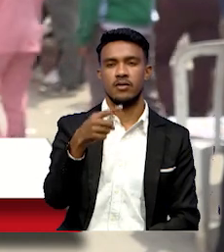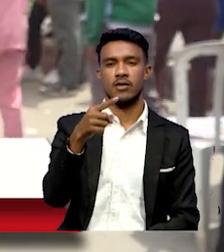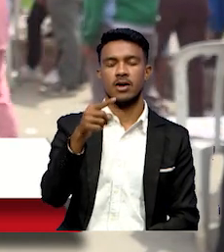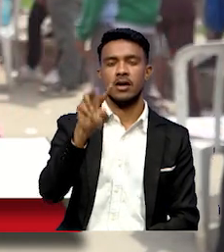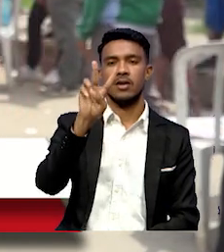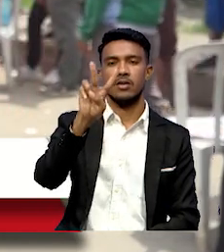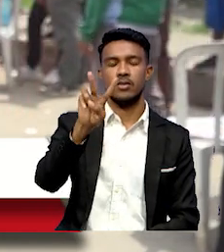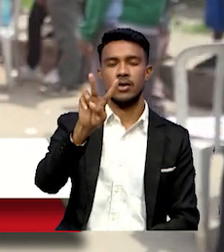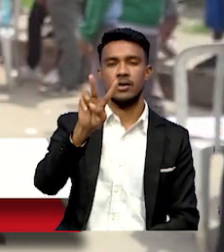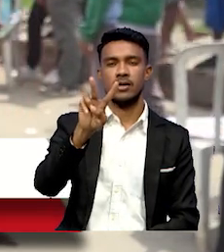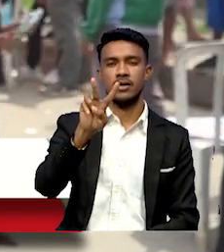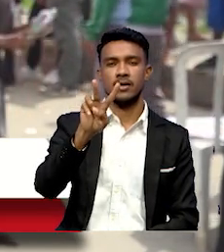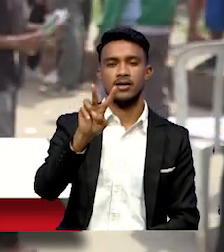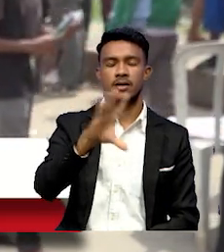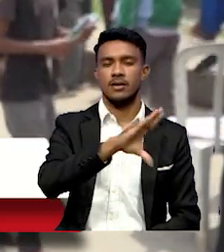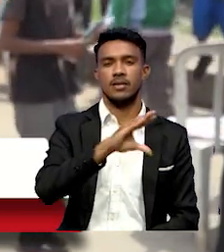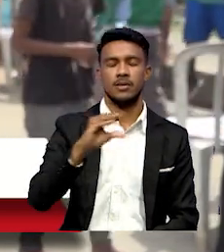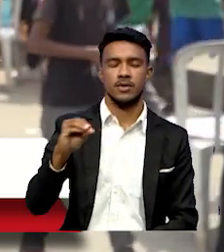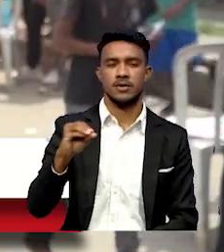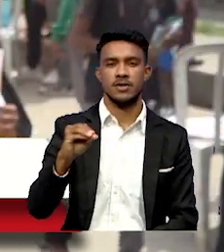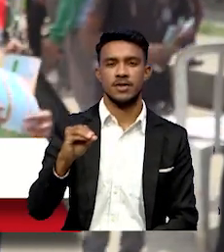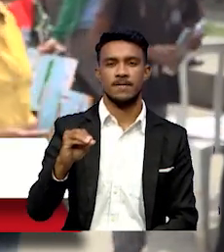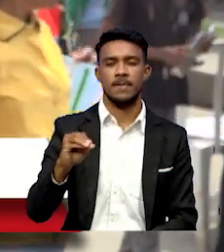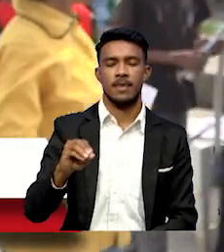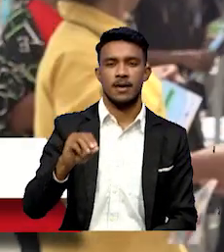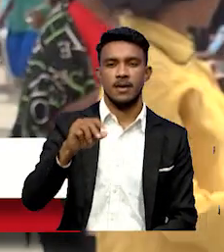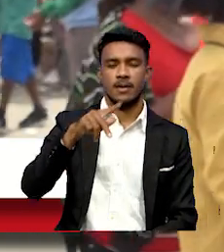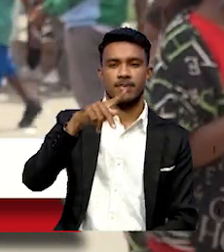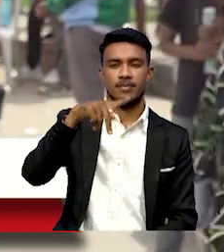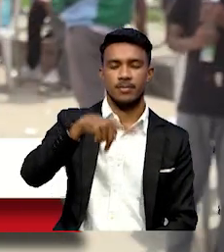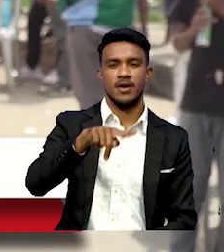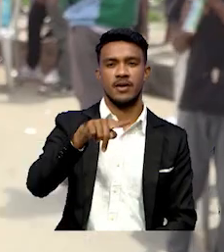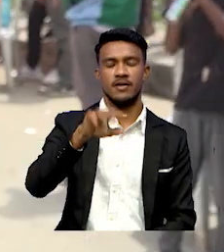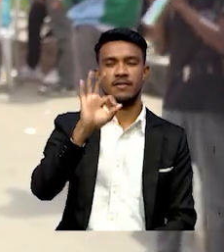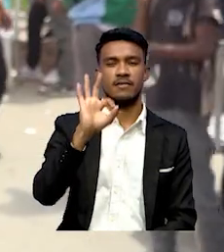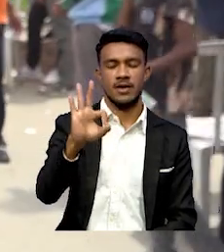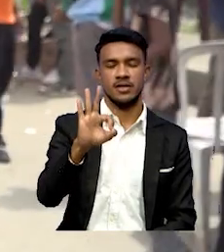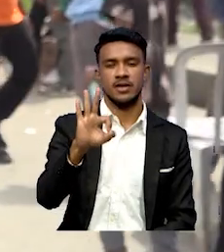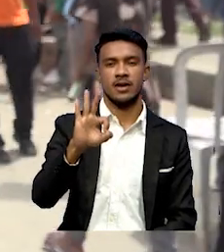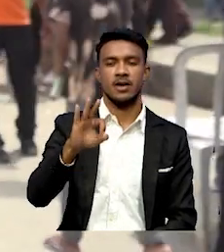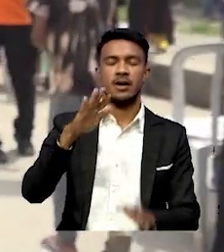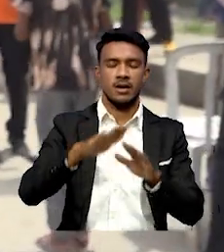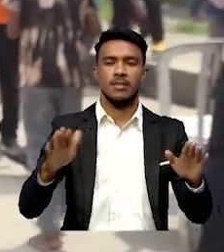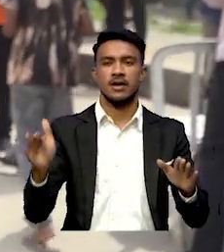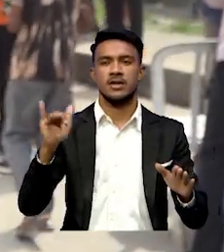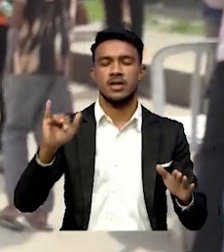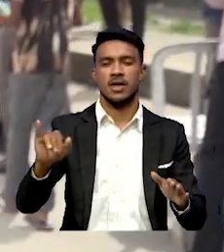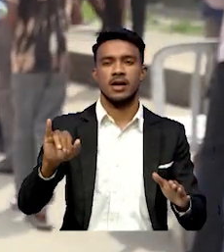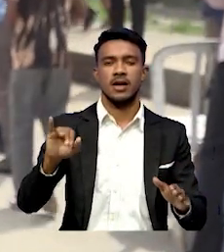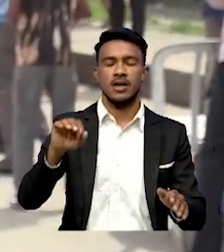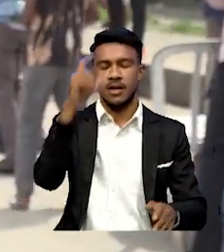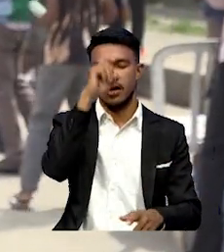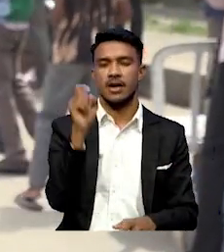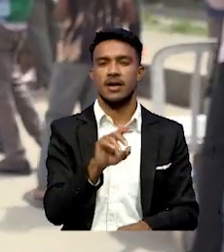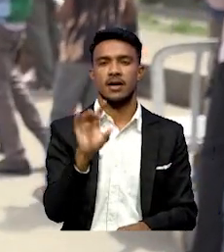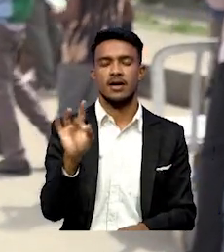0,2. Himos, Pfizer, ba lavare sira ho idade menos usi 18,